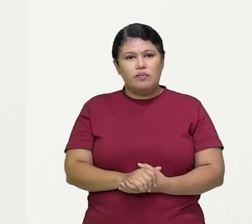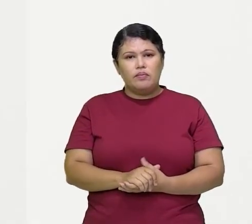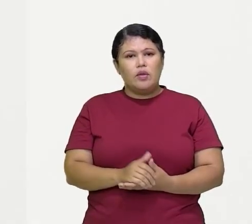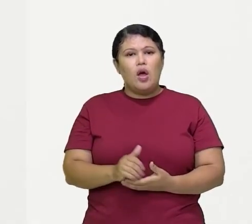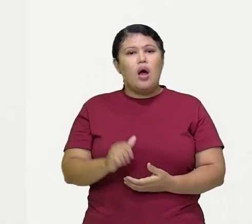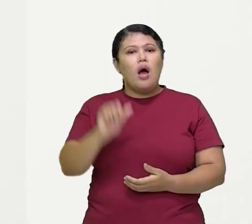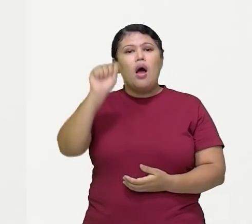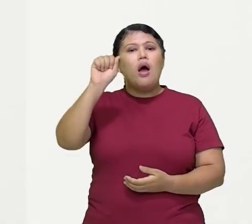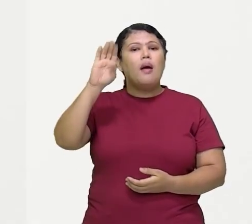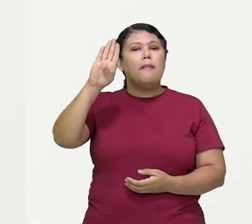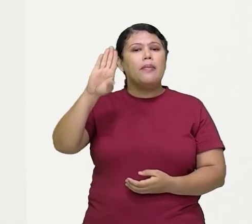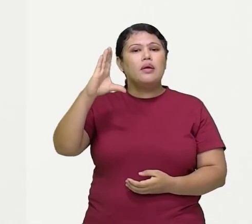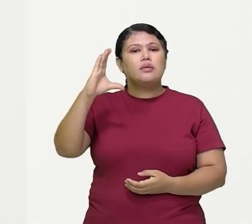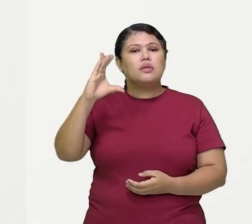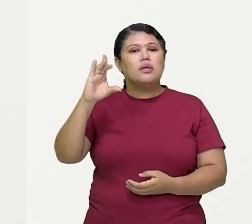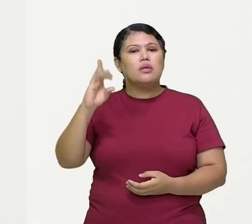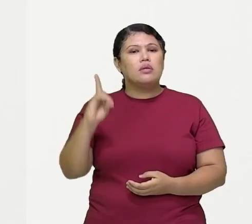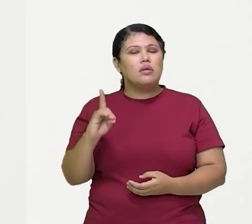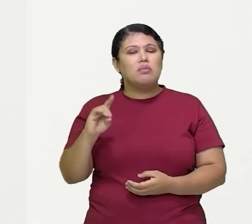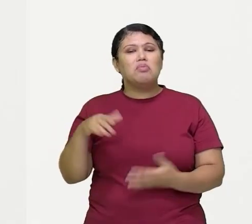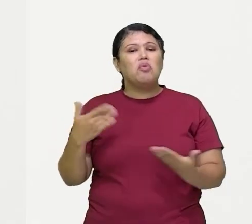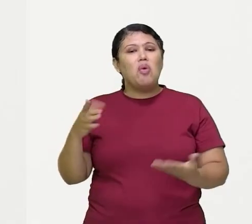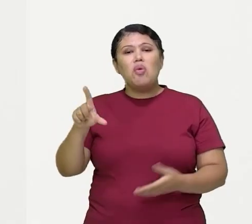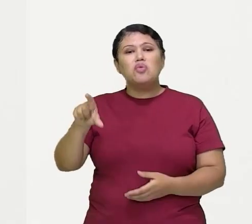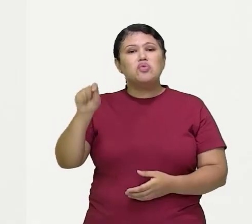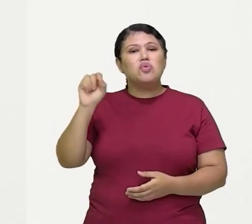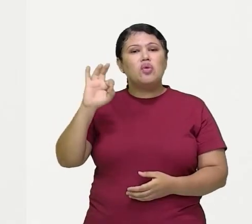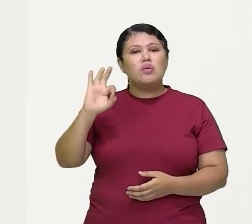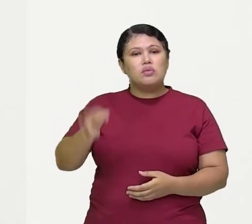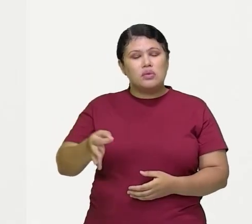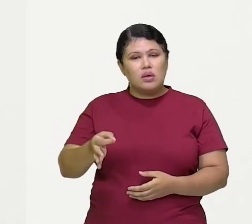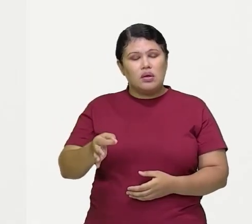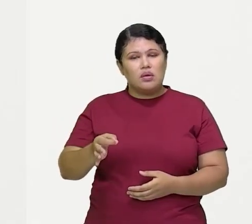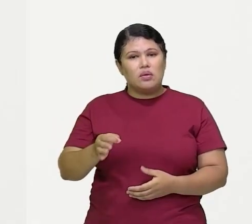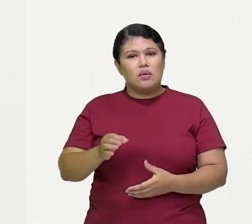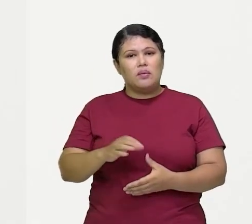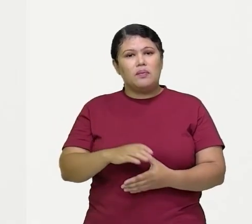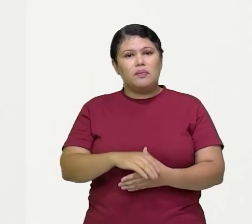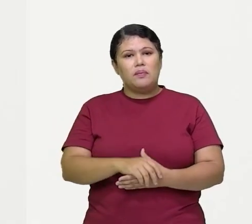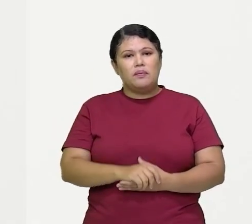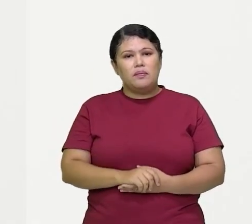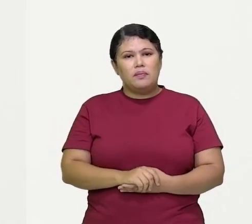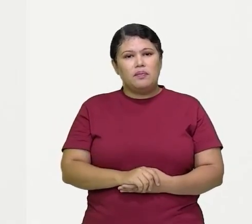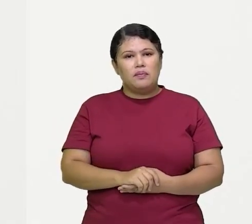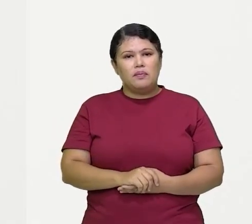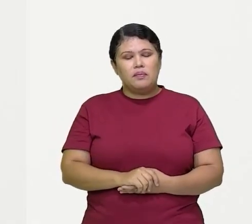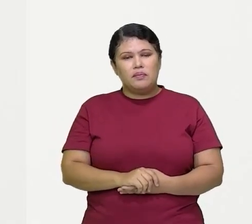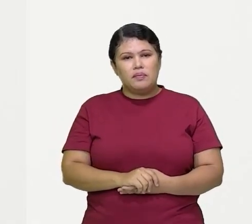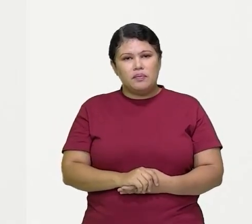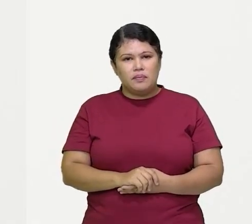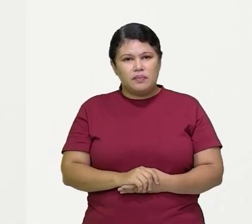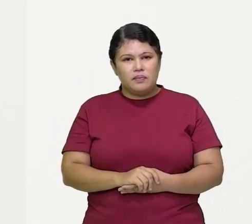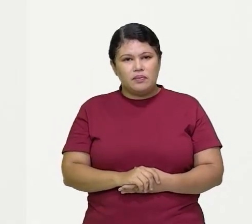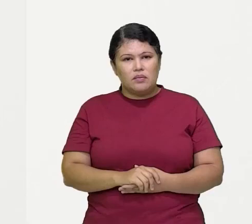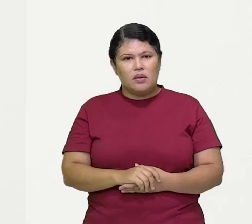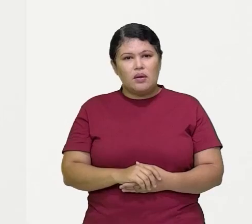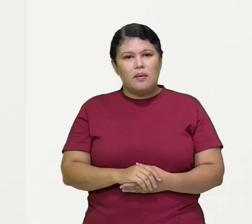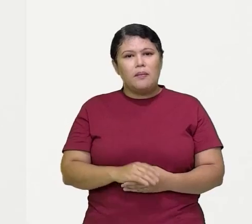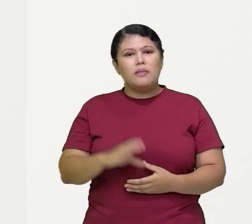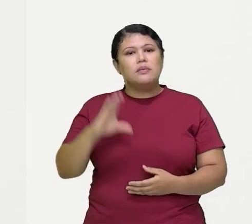Para destacar uma palavra ou expressão? Para dar conotação a uma determinada palavra ou